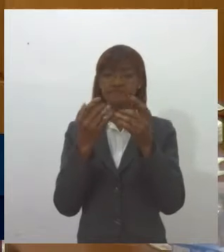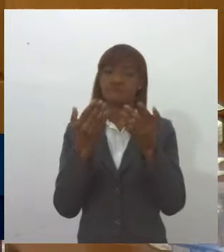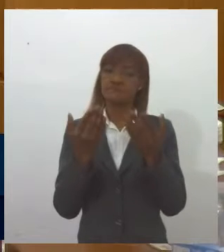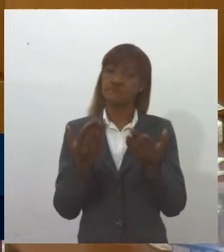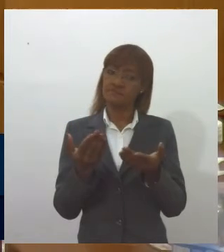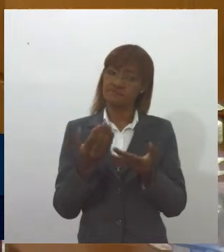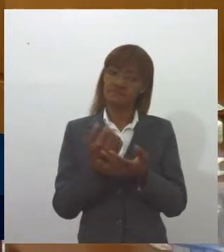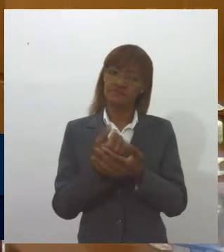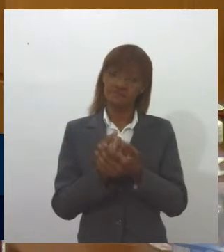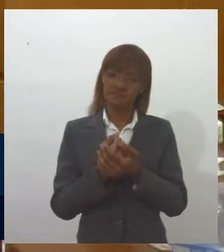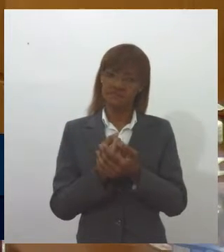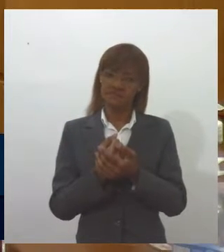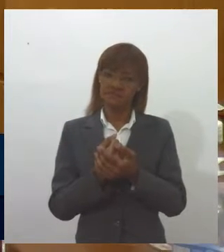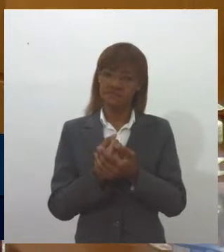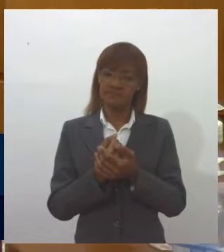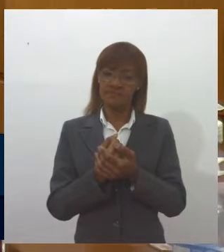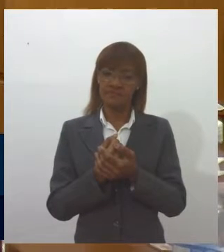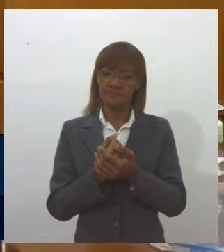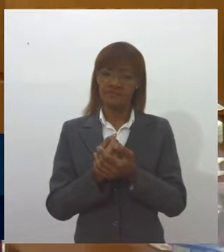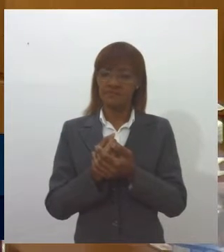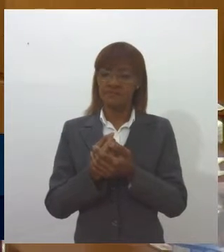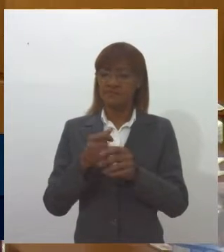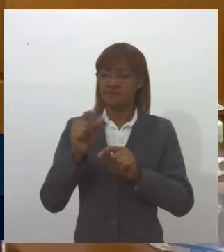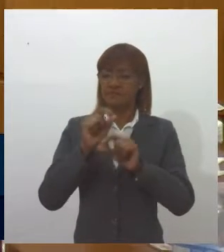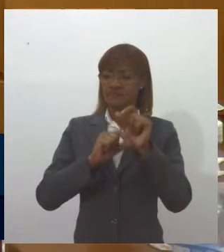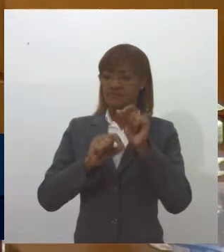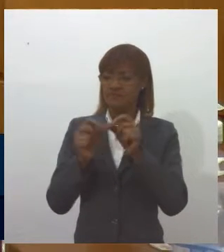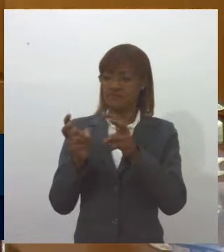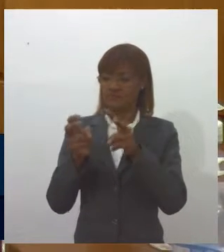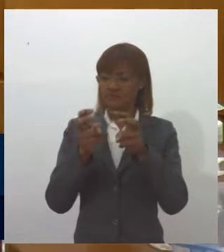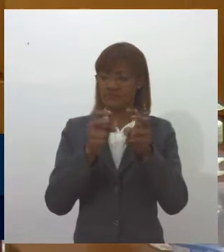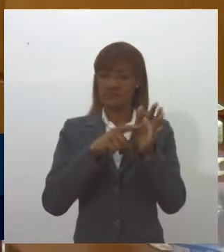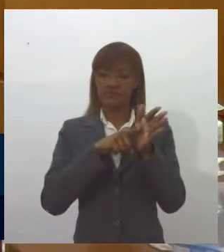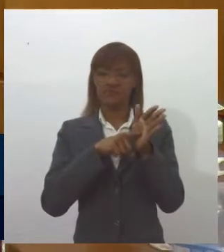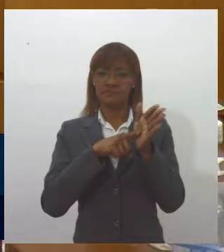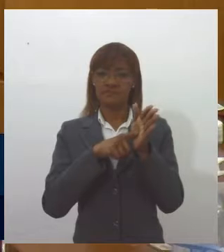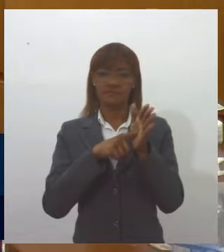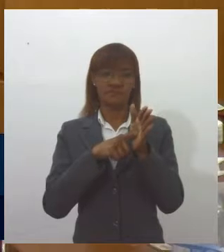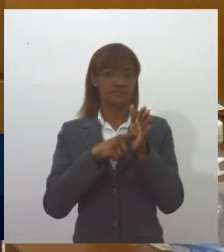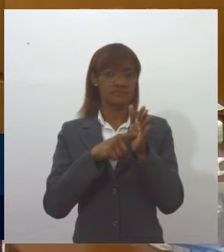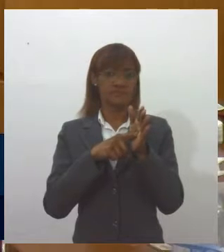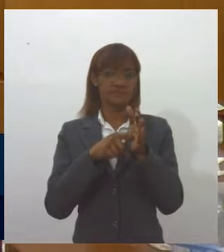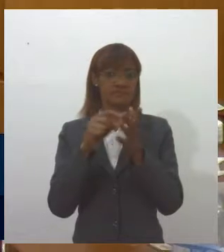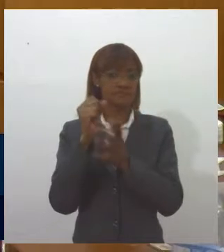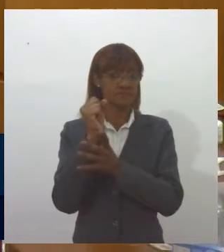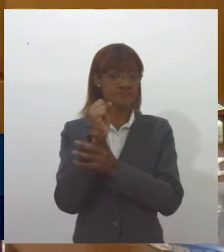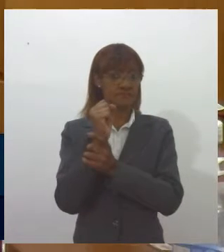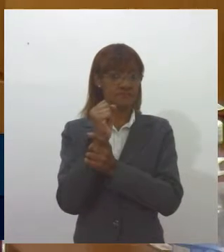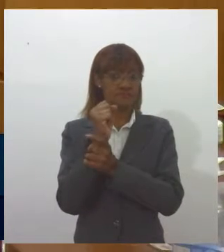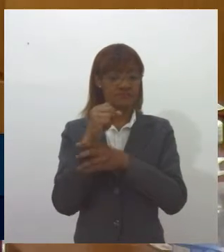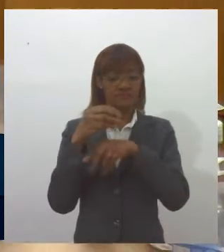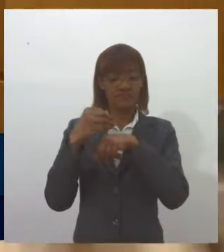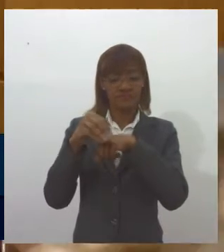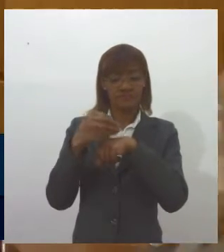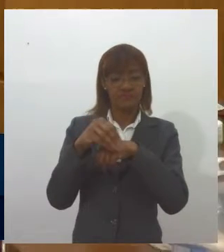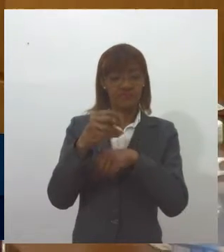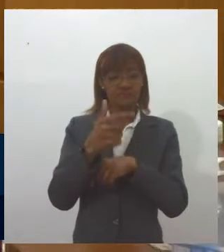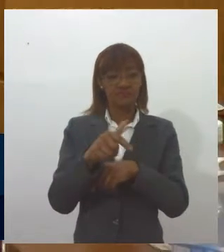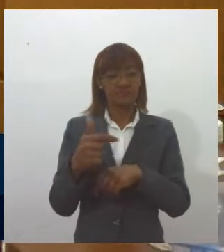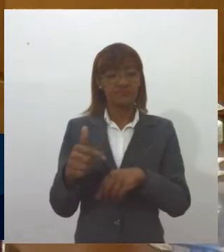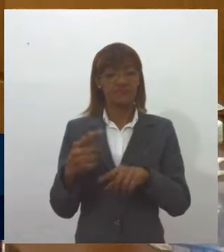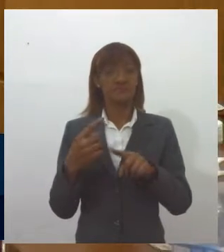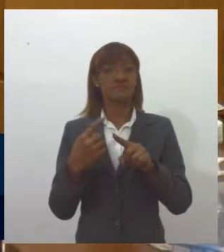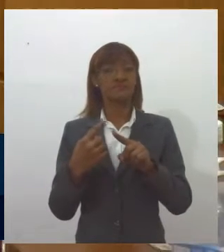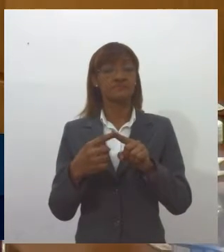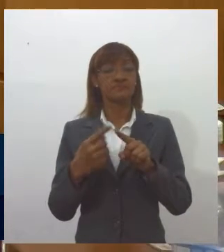os estudiosos chamam a atenção de que não são seguras essas informações, porque a forma de sistematizar os